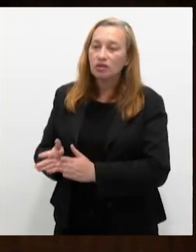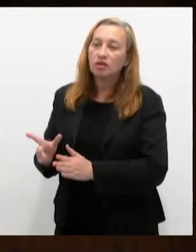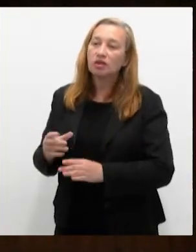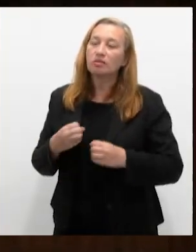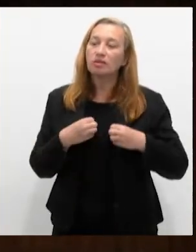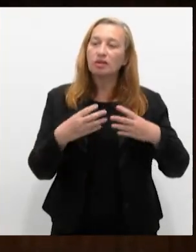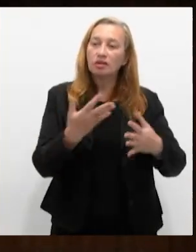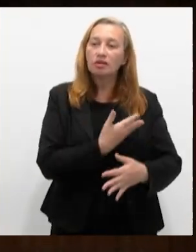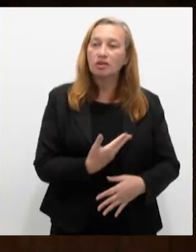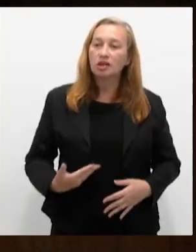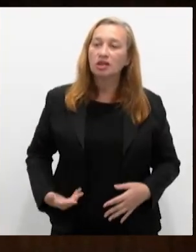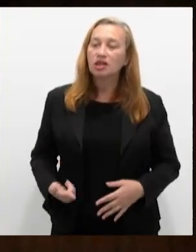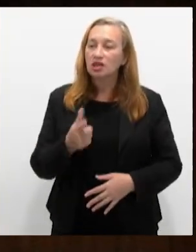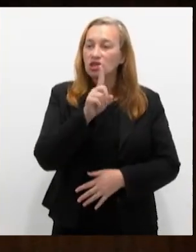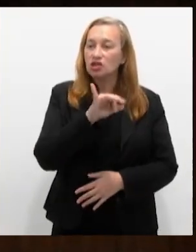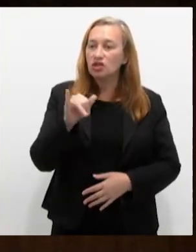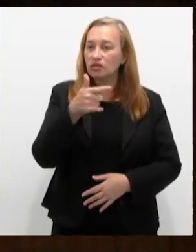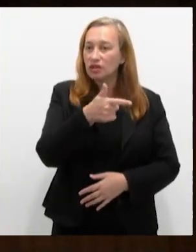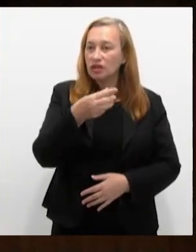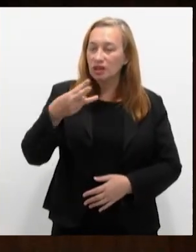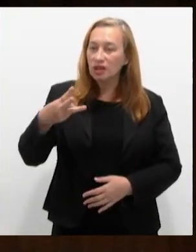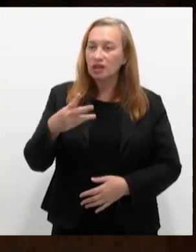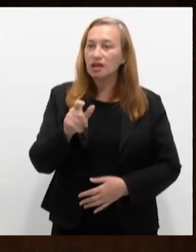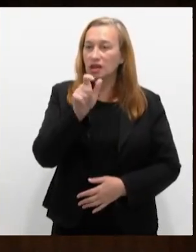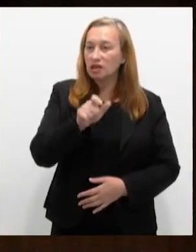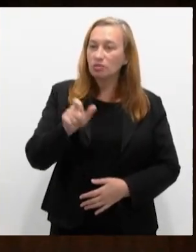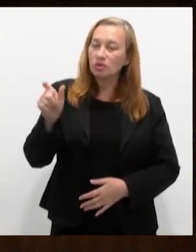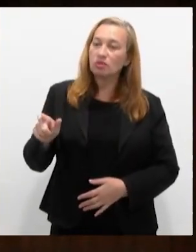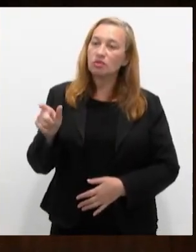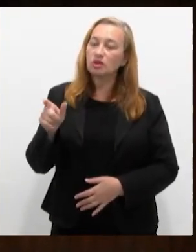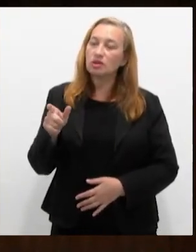dia 23, as pessoas que participarem